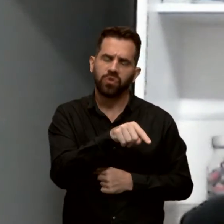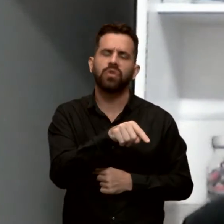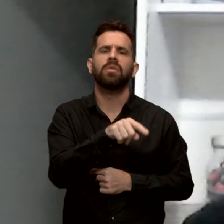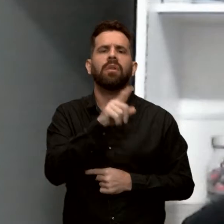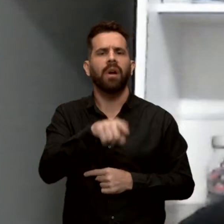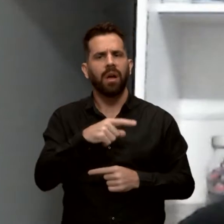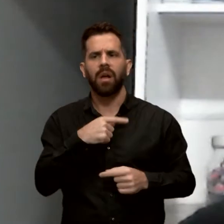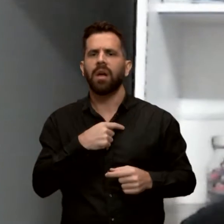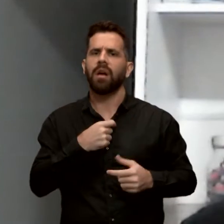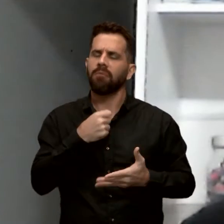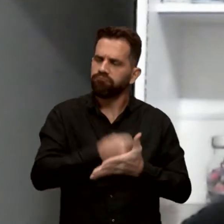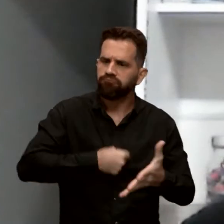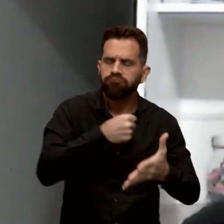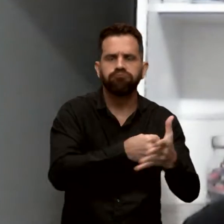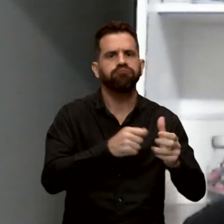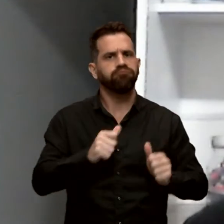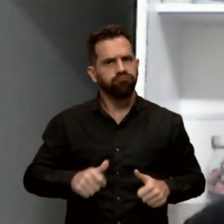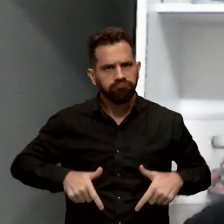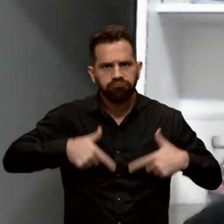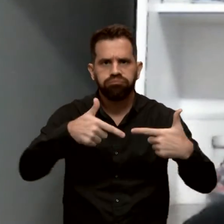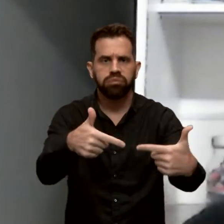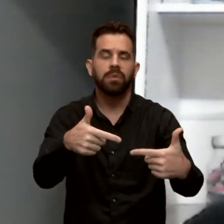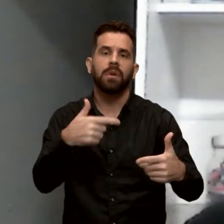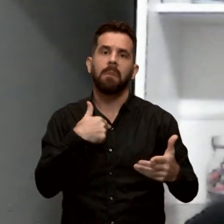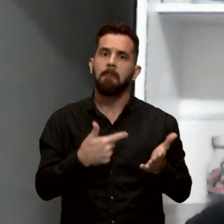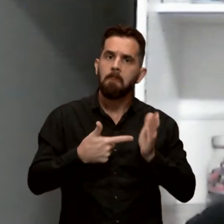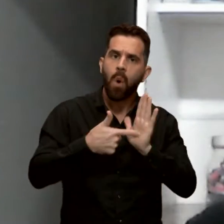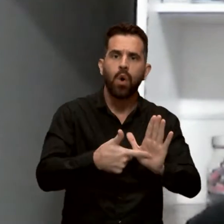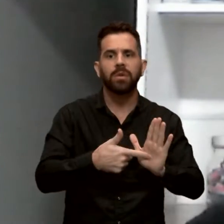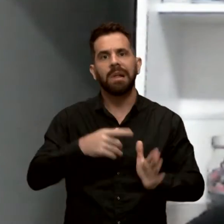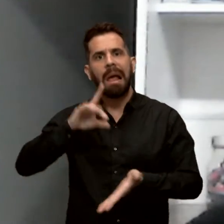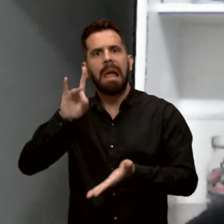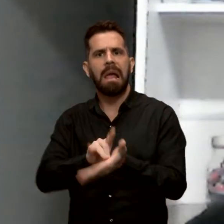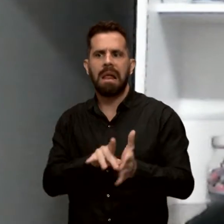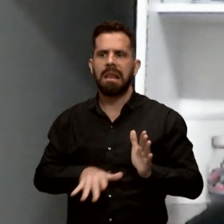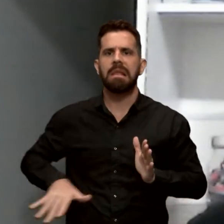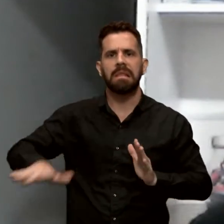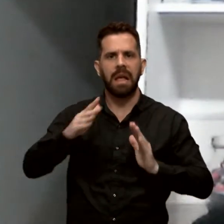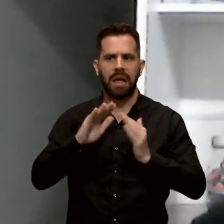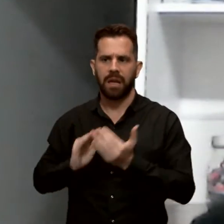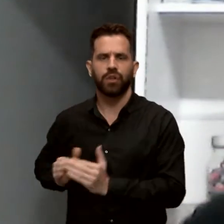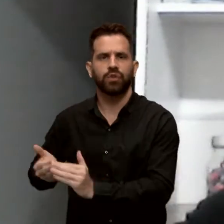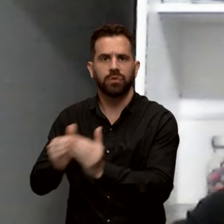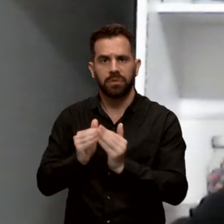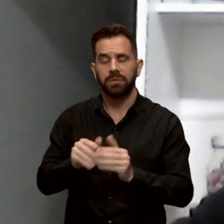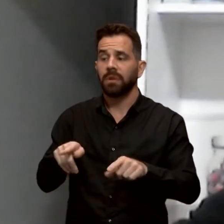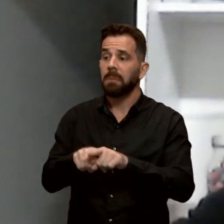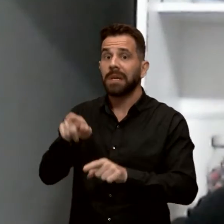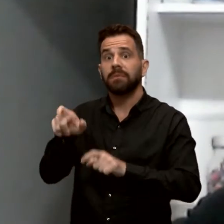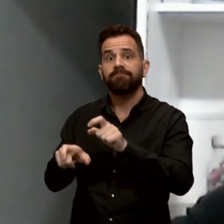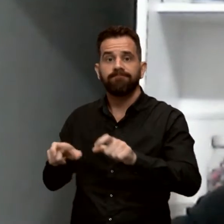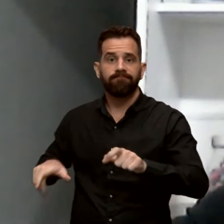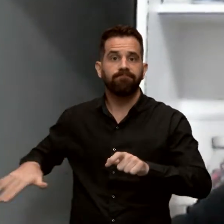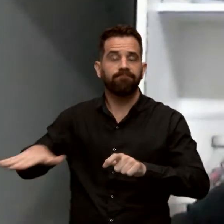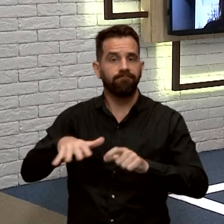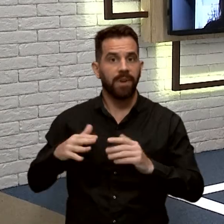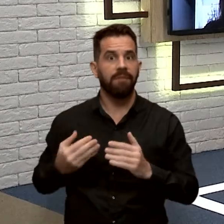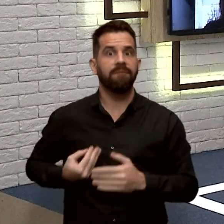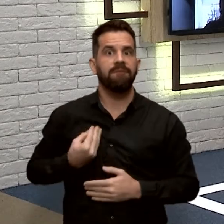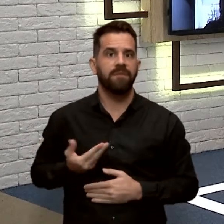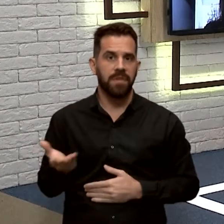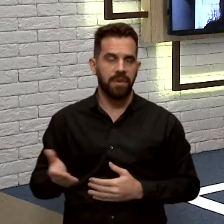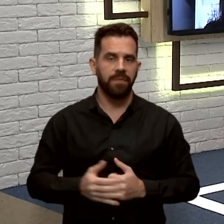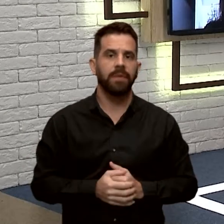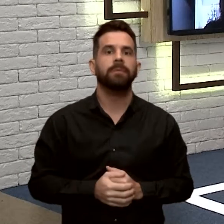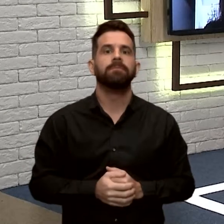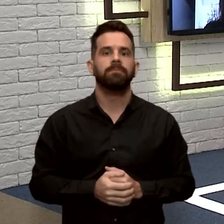naquela época quanto ainda hoje, e mostrar a realidade das periferias e dos sujeitos que integram esses lugares, né. E, Jenny, hoje em